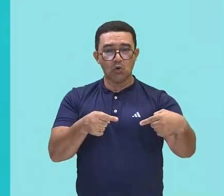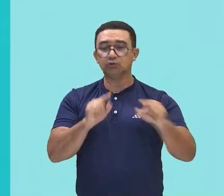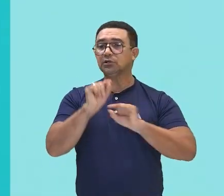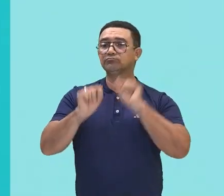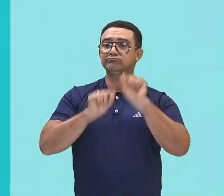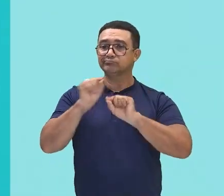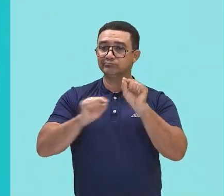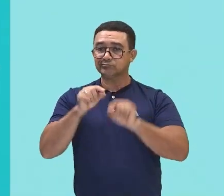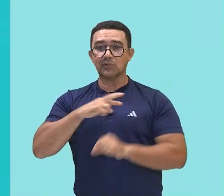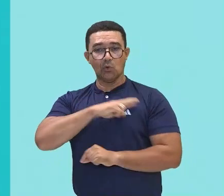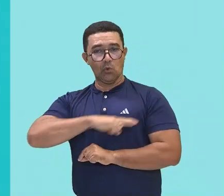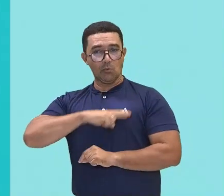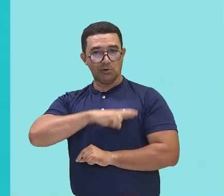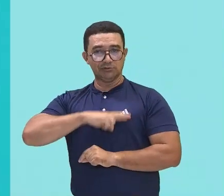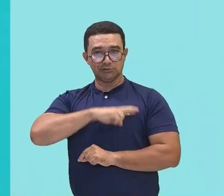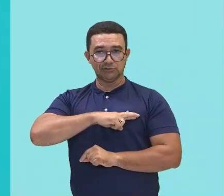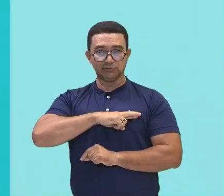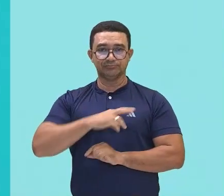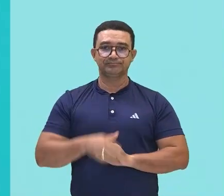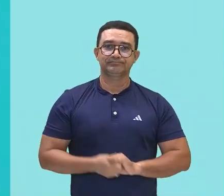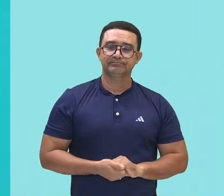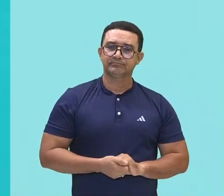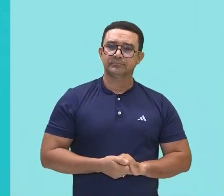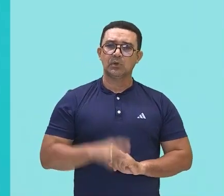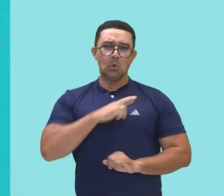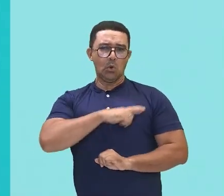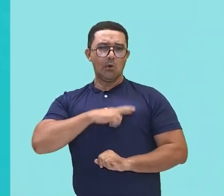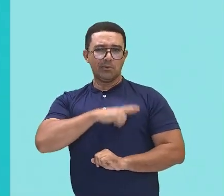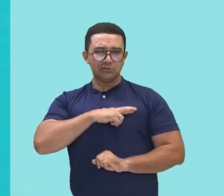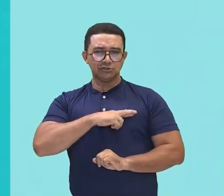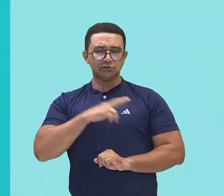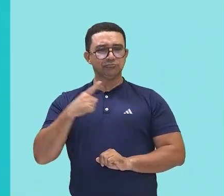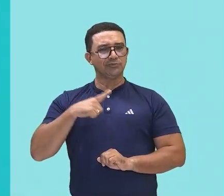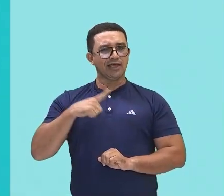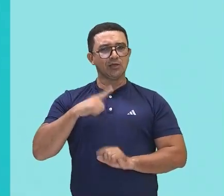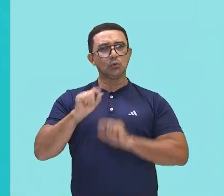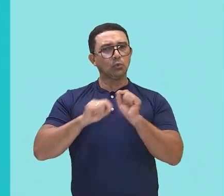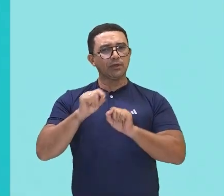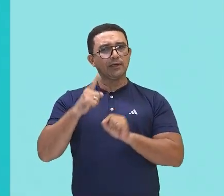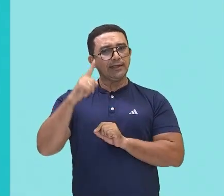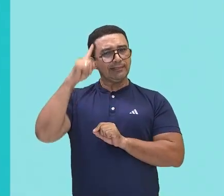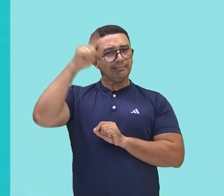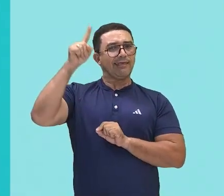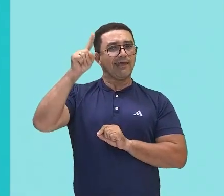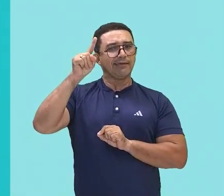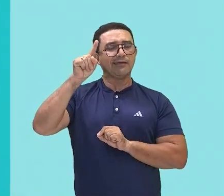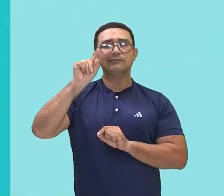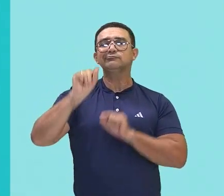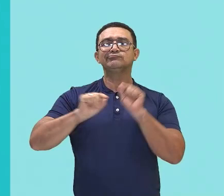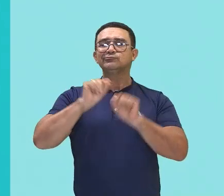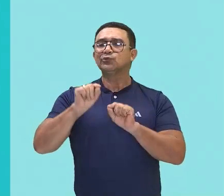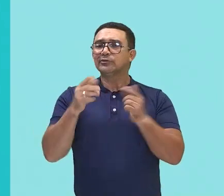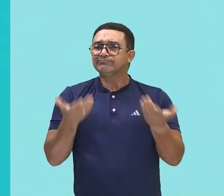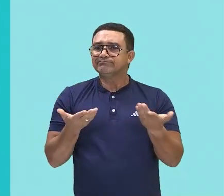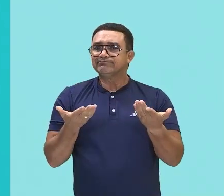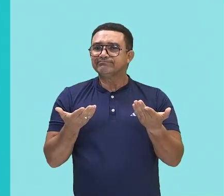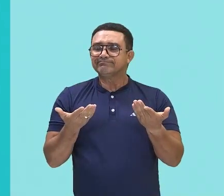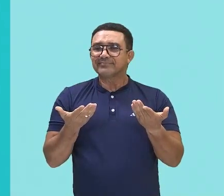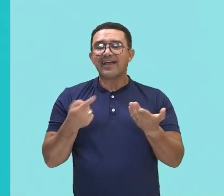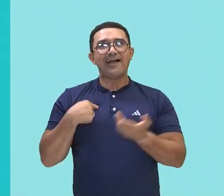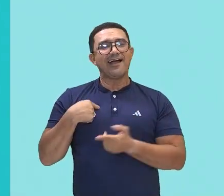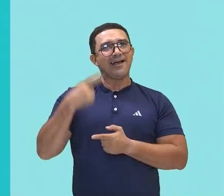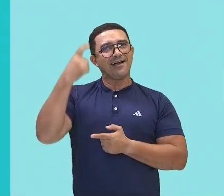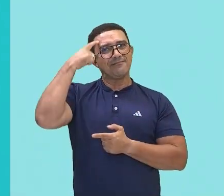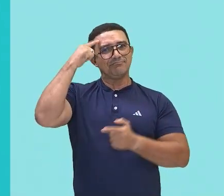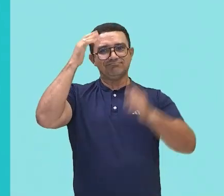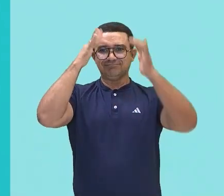opor ao romantismo. Então, lá no romantismo eu tenho a ideia, basicamente, realmente uma ideia idealizada. Vou